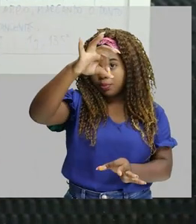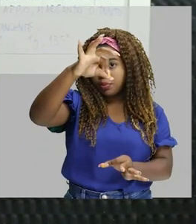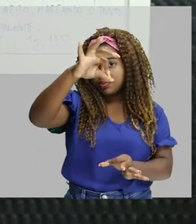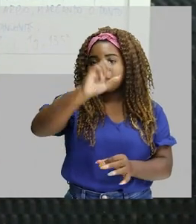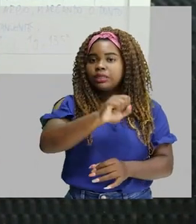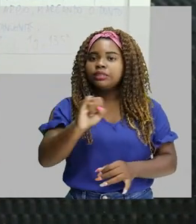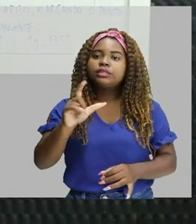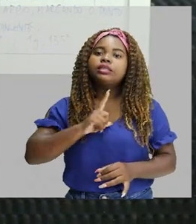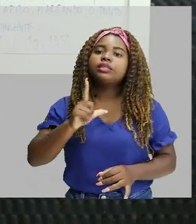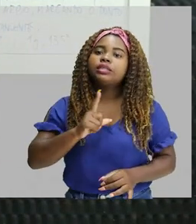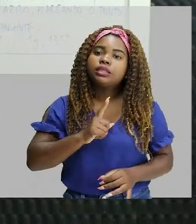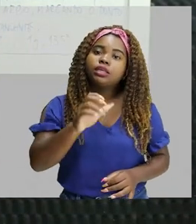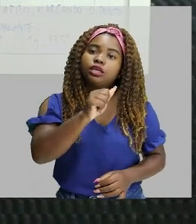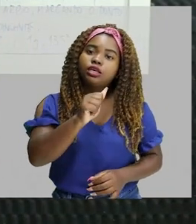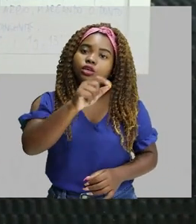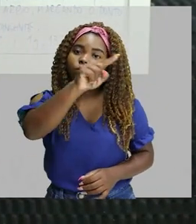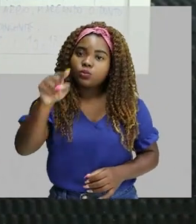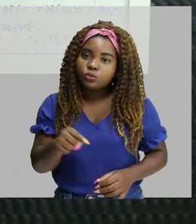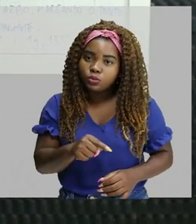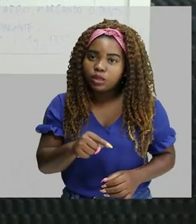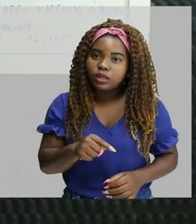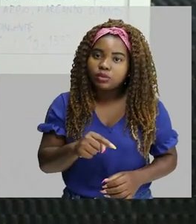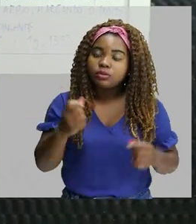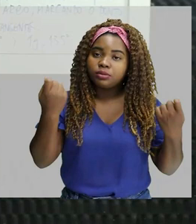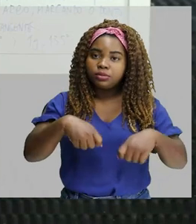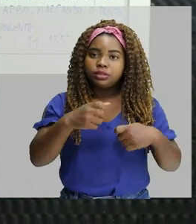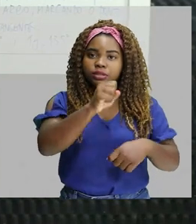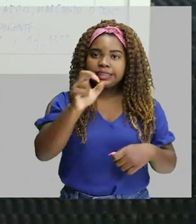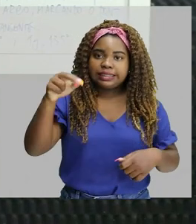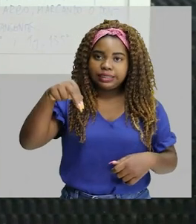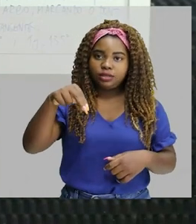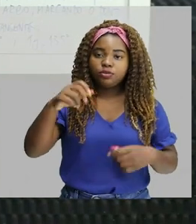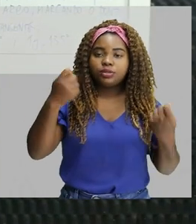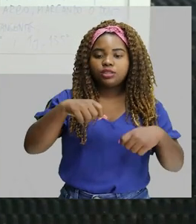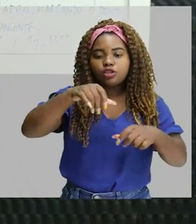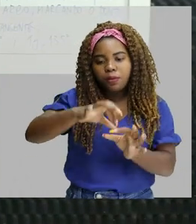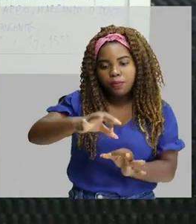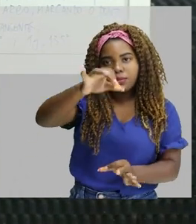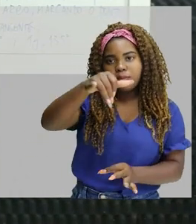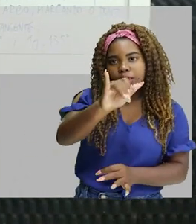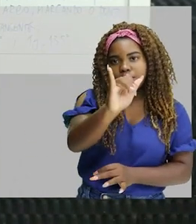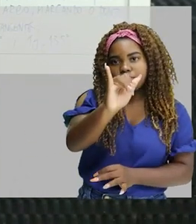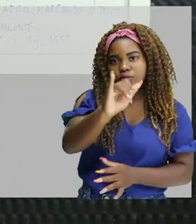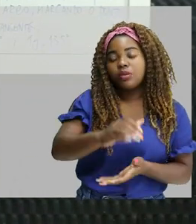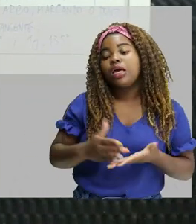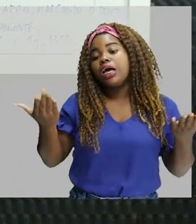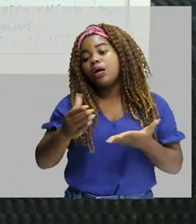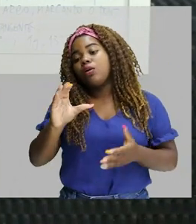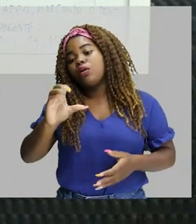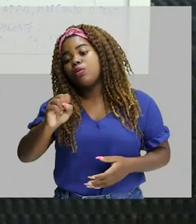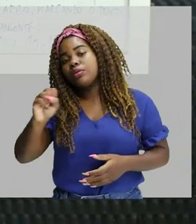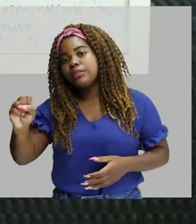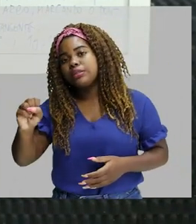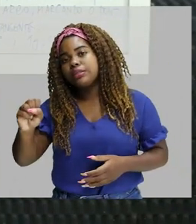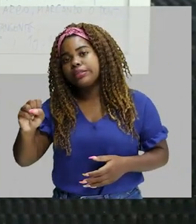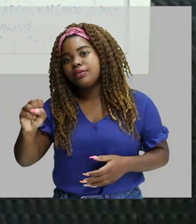qual o valor do seno eu tenho que ir aonde eu tenho que ir no eixo Y agora se eu quiser saber o cosseno desse ângulo eu